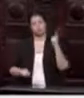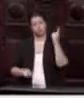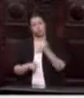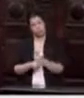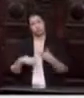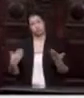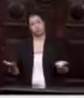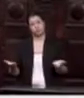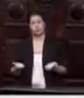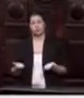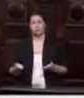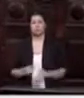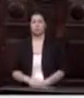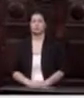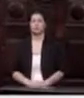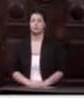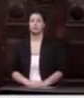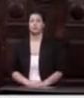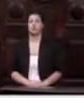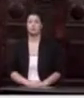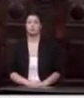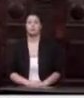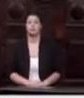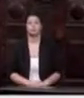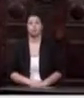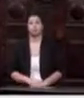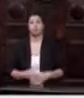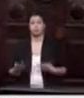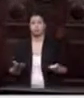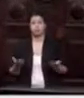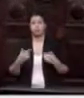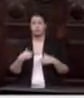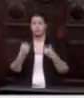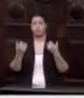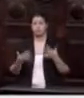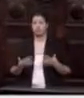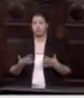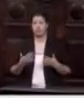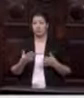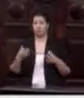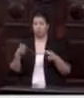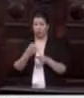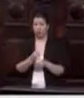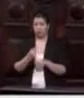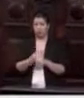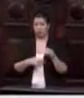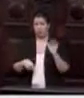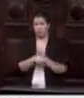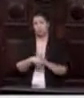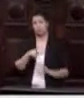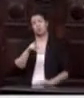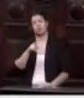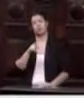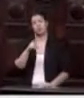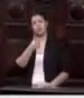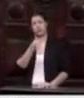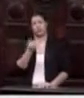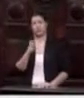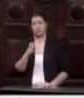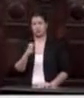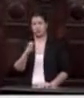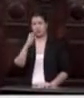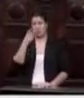hoje. E eu quero dizer o seguinte: rejeitar as contas não é nenhum gesto de animosidade de quem está governando,